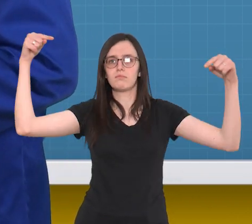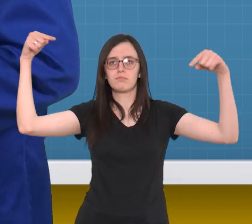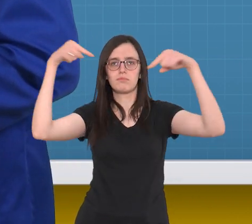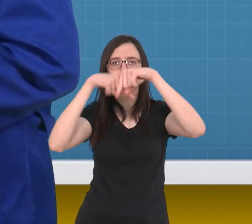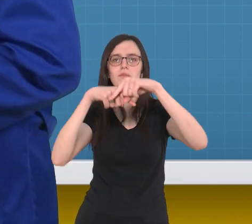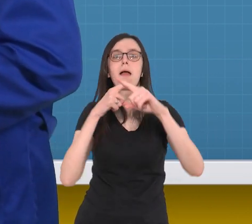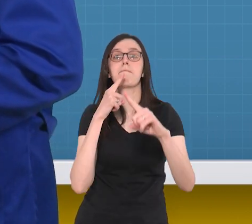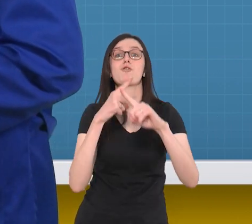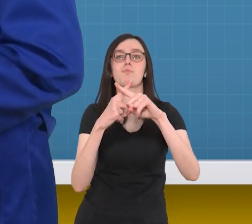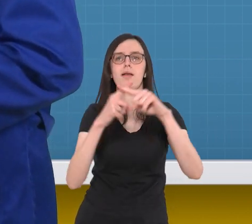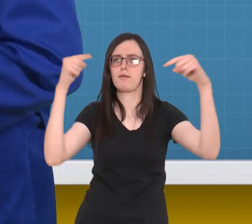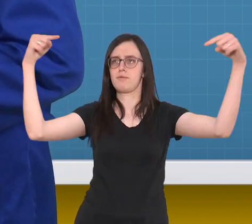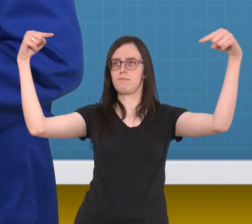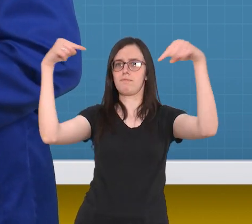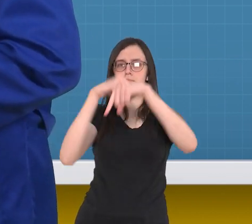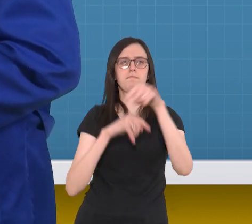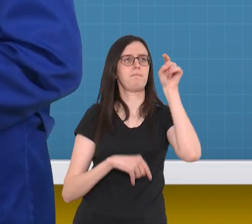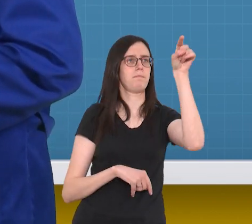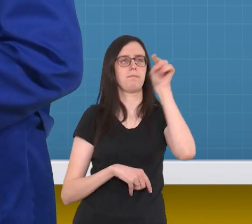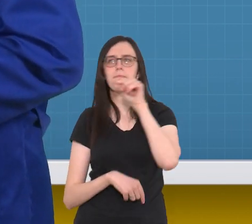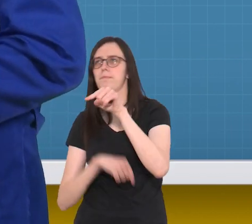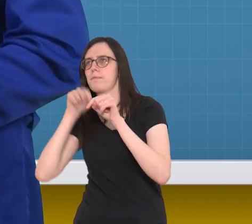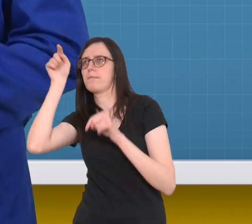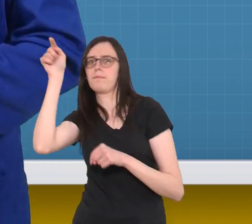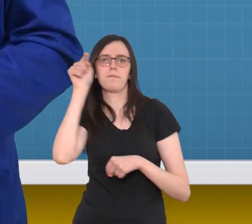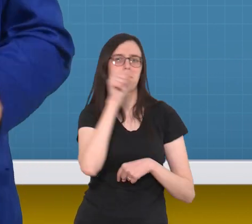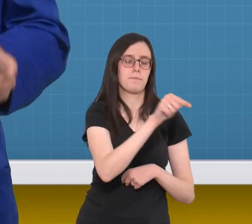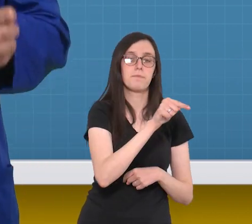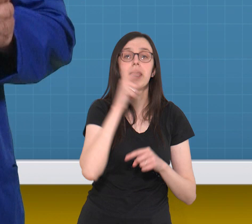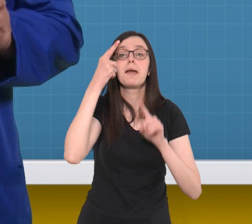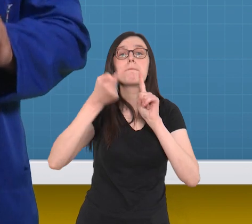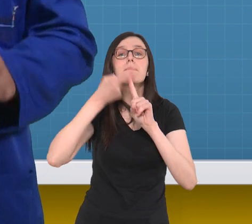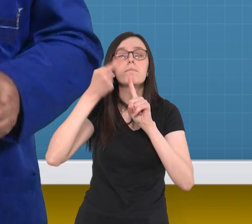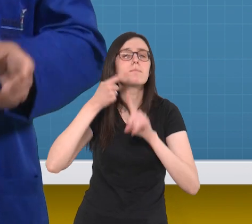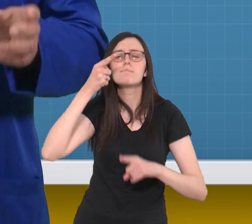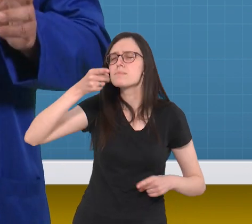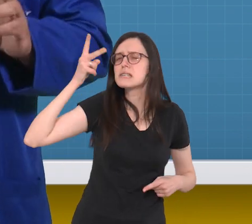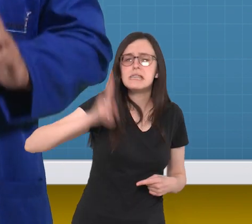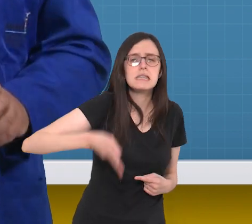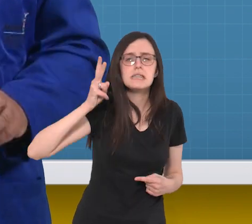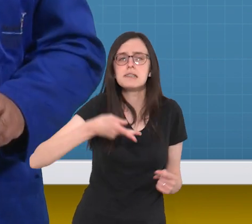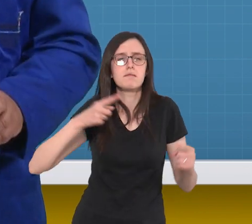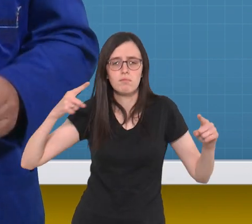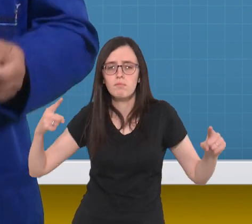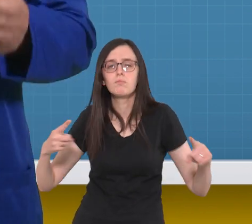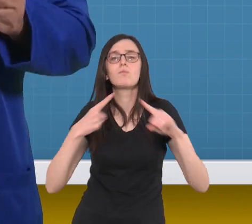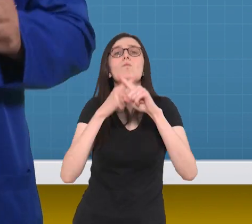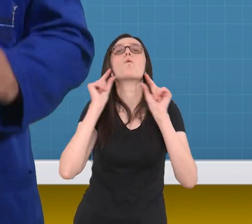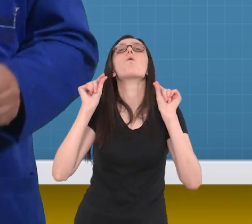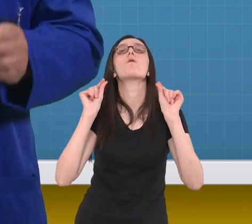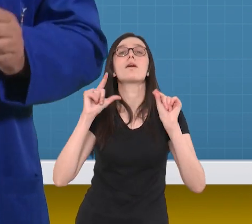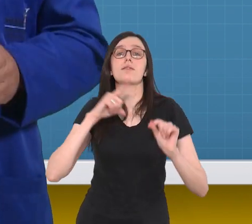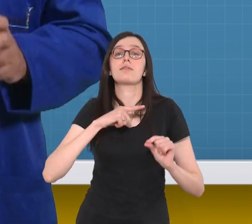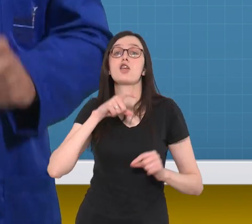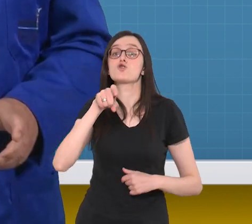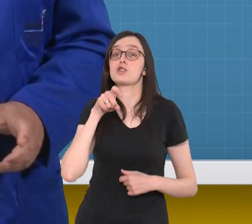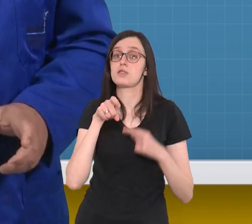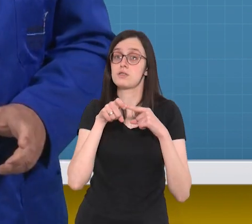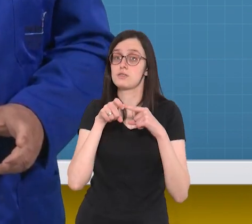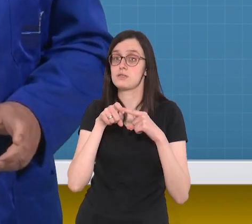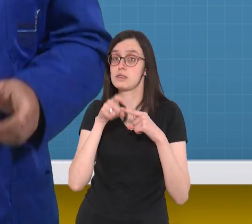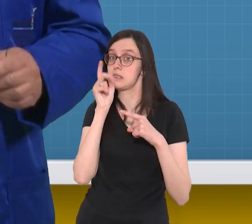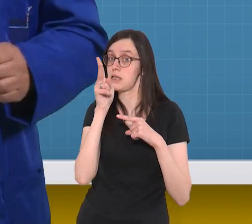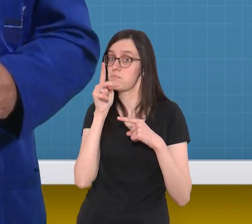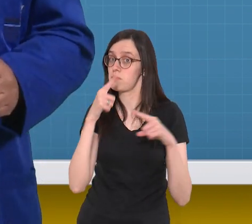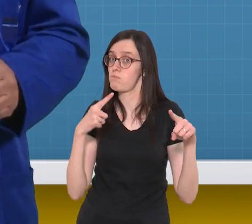multiplicação cruzada, isso. E primeiro você sempre multiplique aonde está a variável